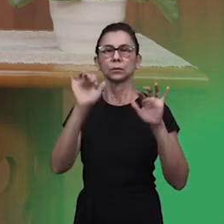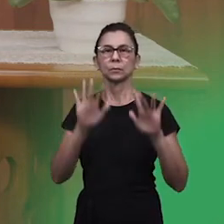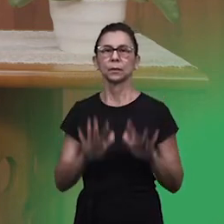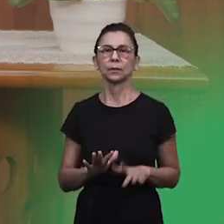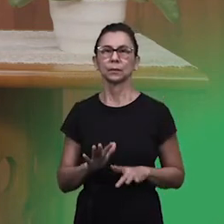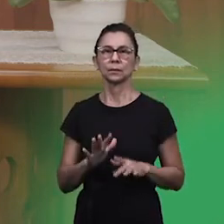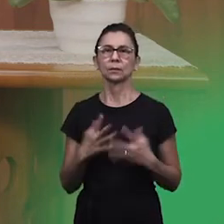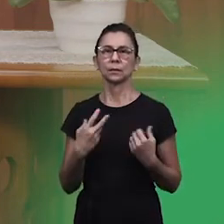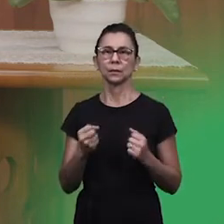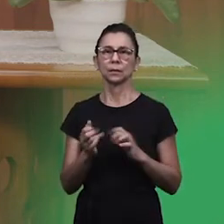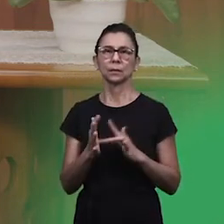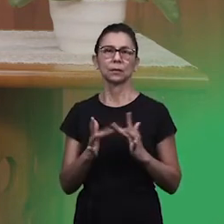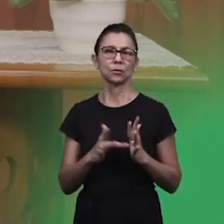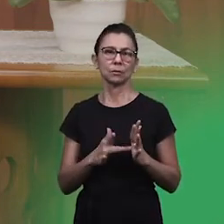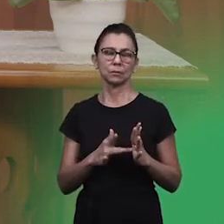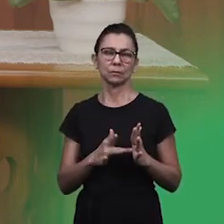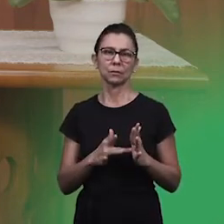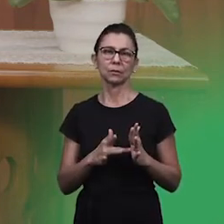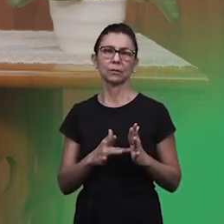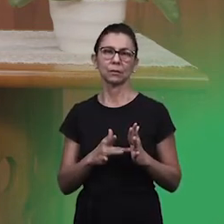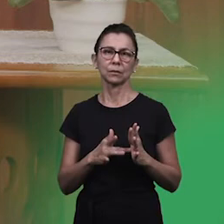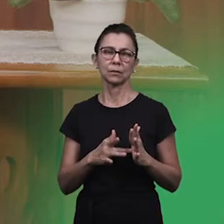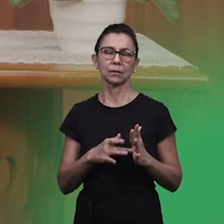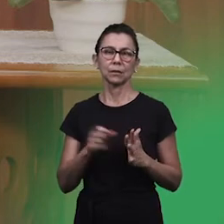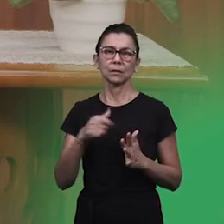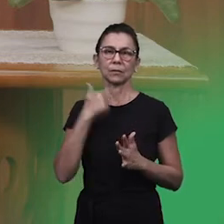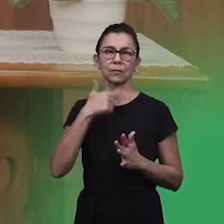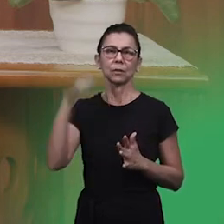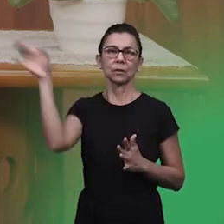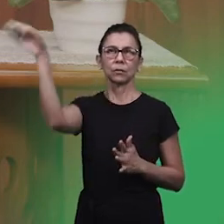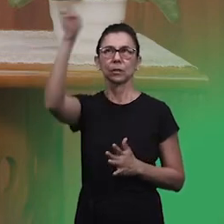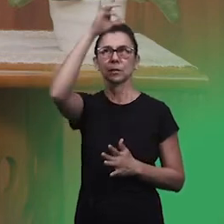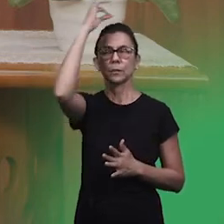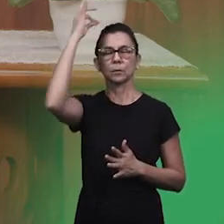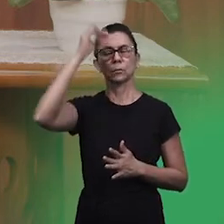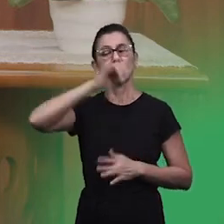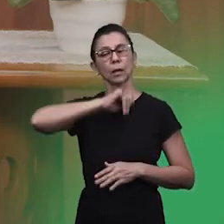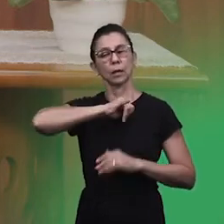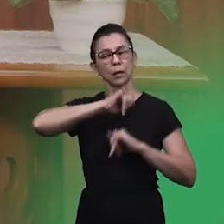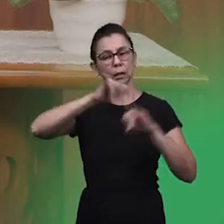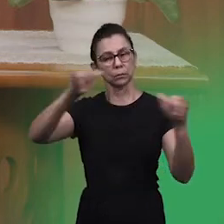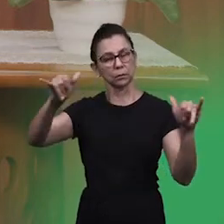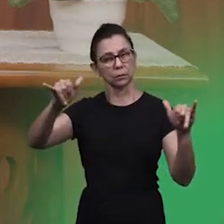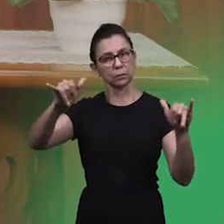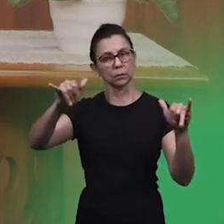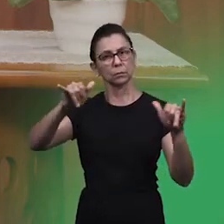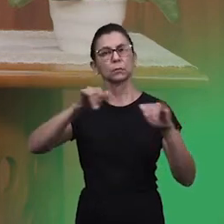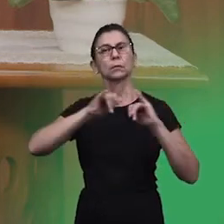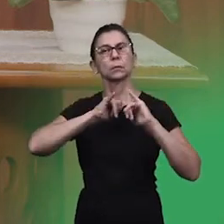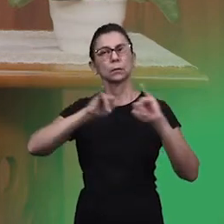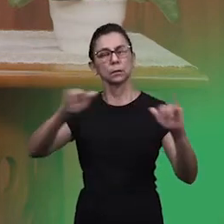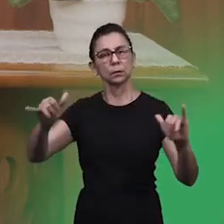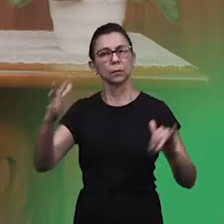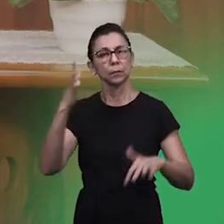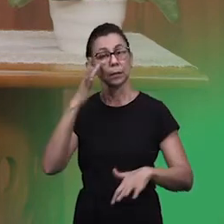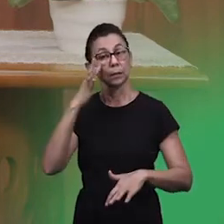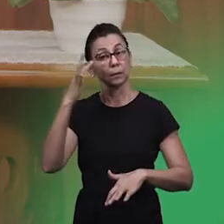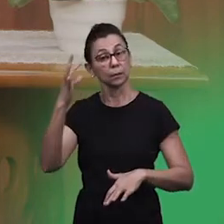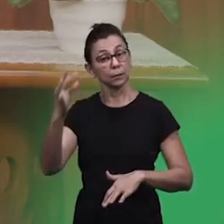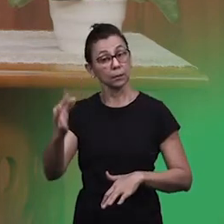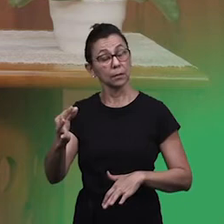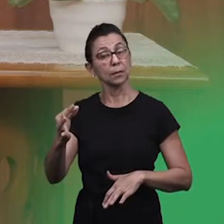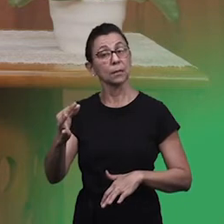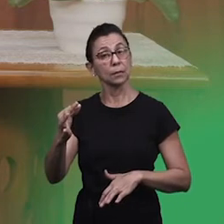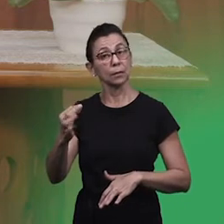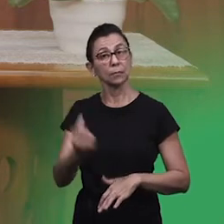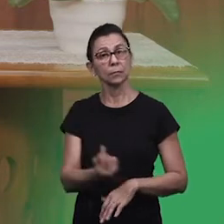porta aberta. A trombeta, a voz de trombeta, está anunciando, está avisando, está alertando. A porta,